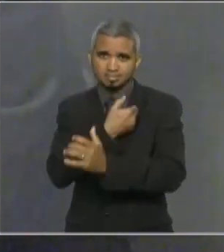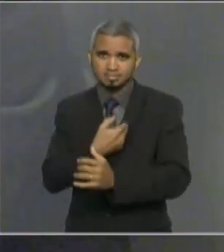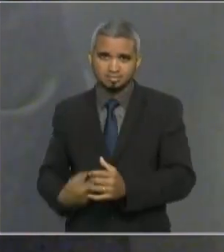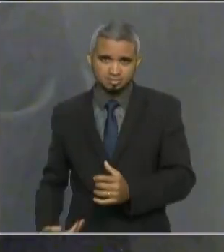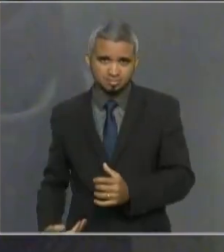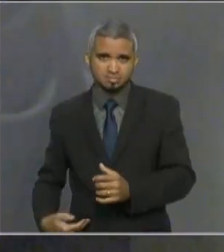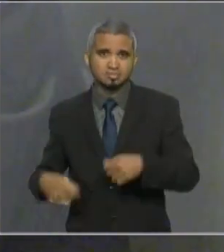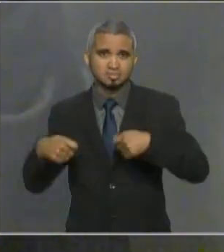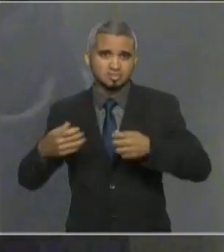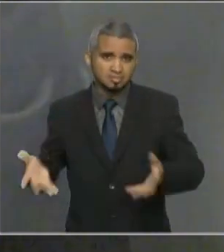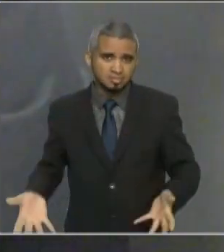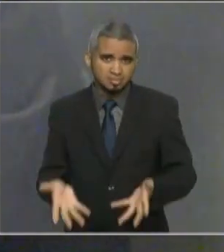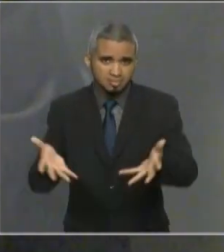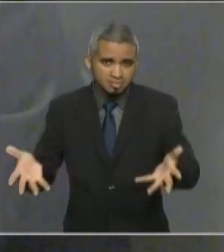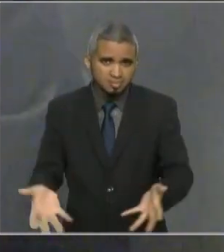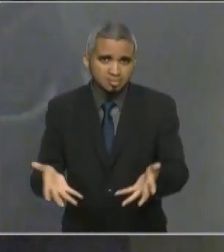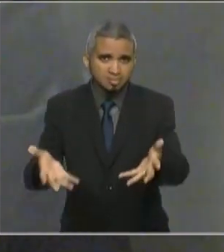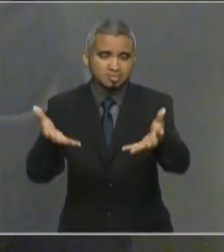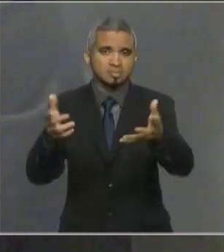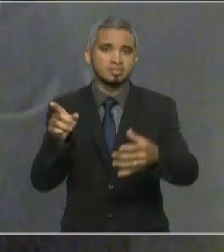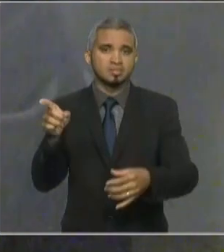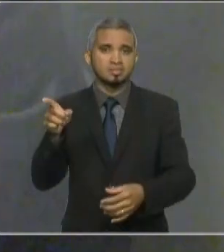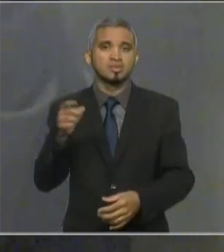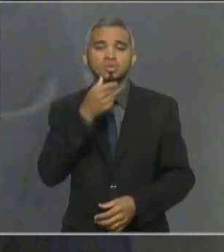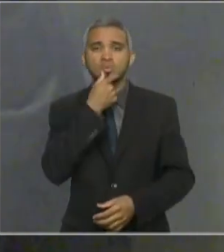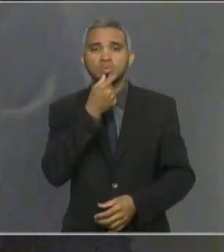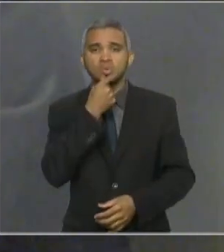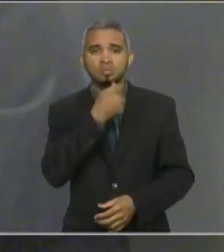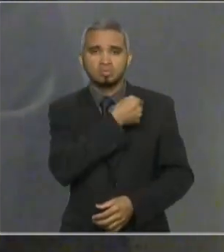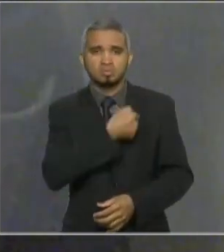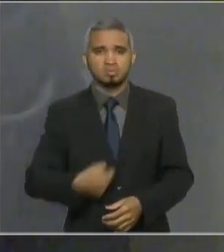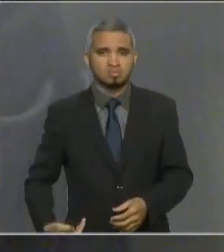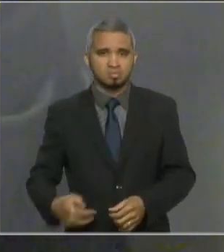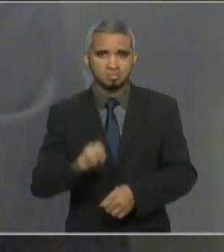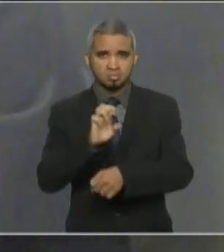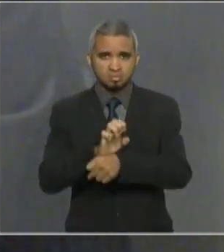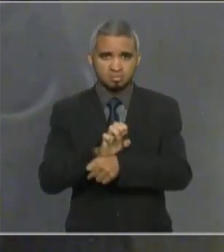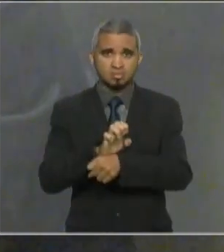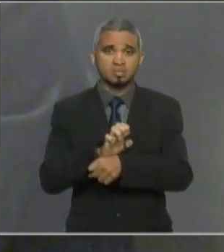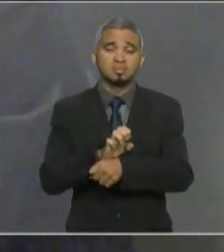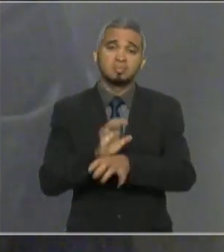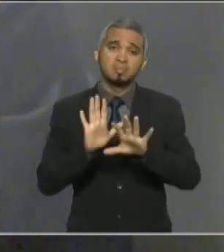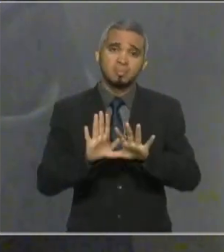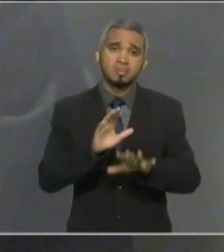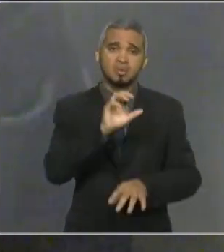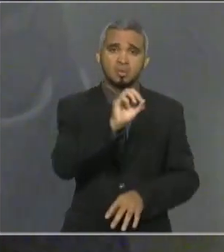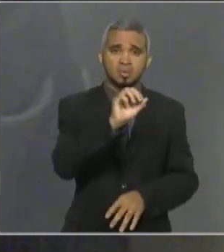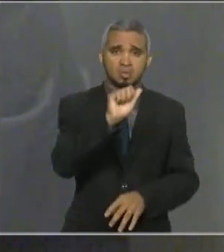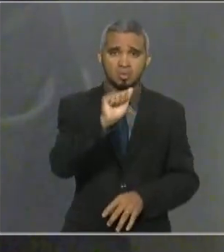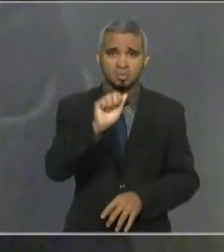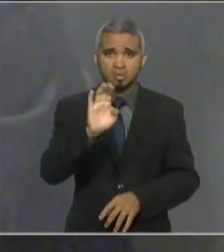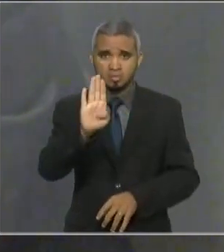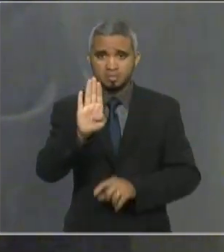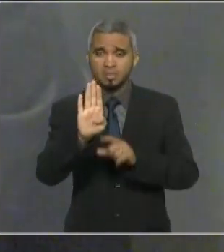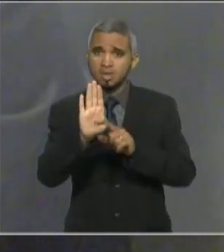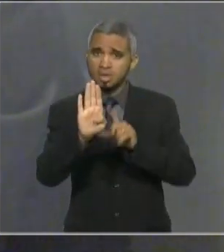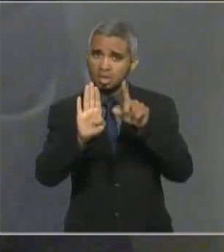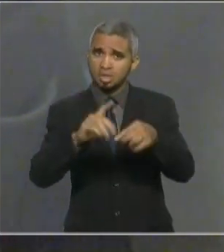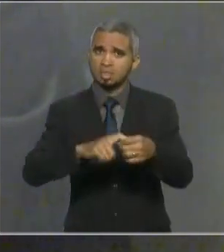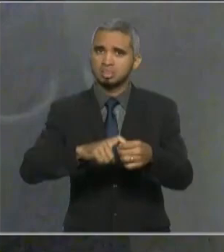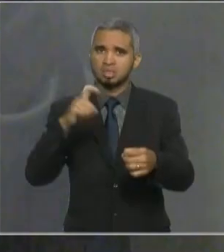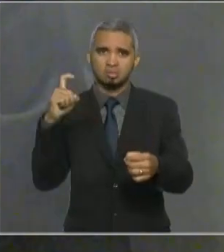do Estado e que a OAB, que é um órgão, uma instituição independente, é a única trincheira